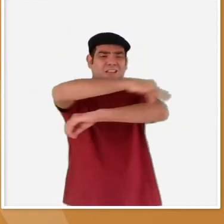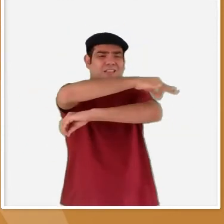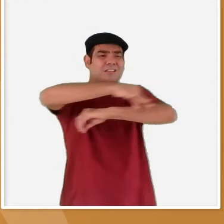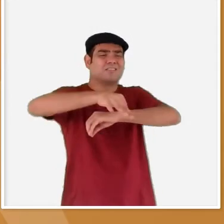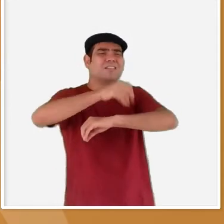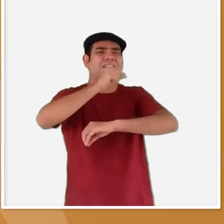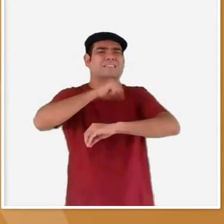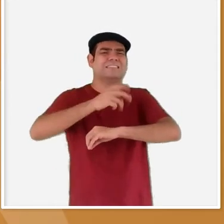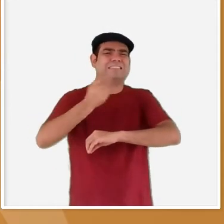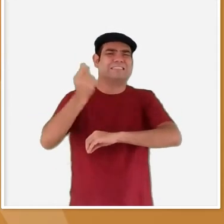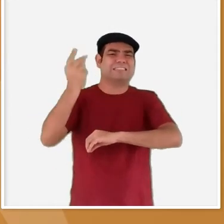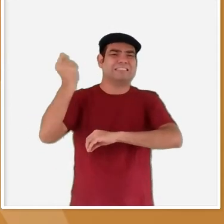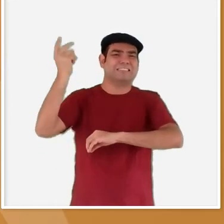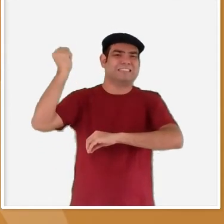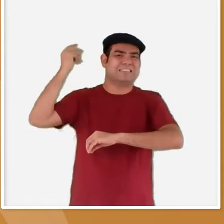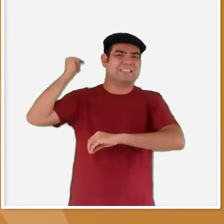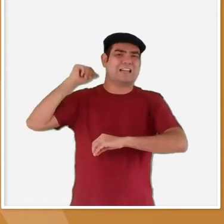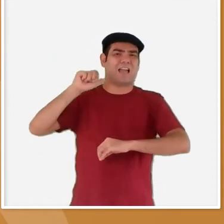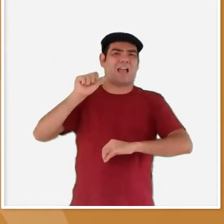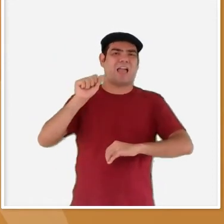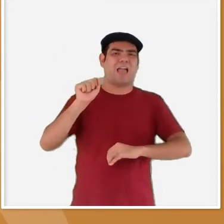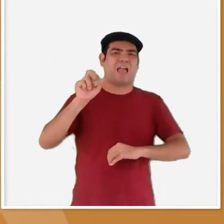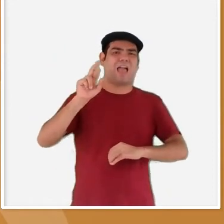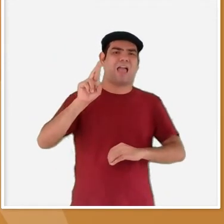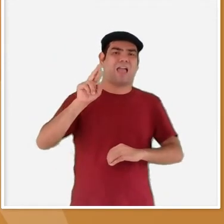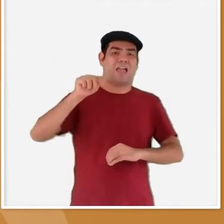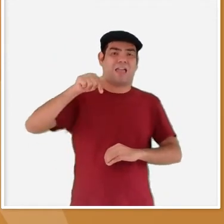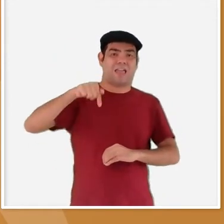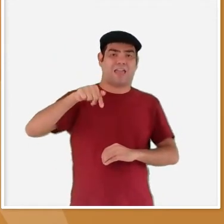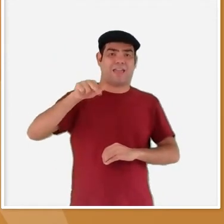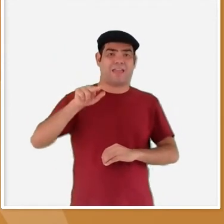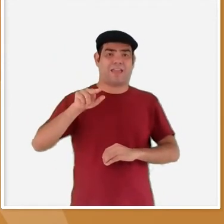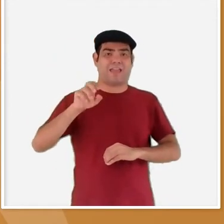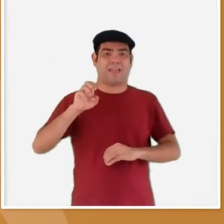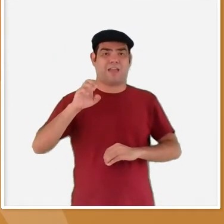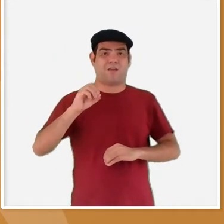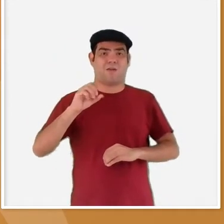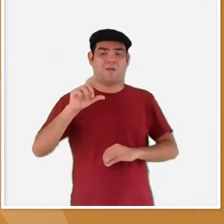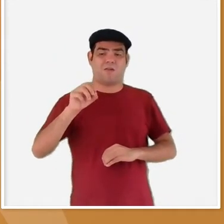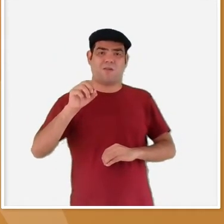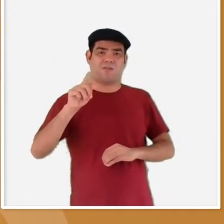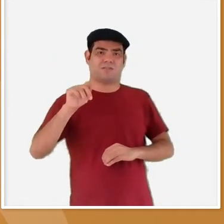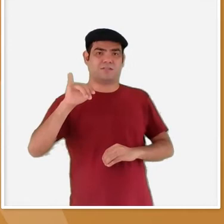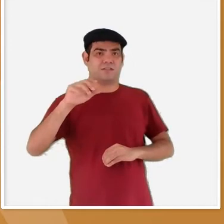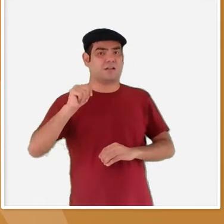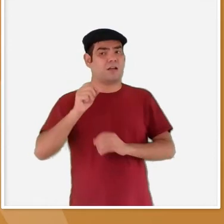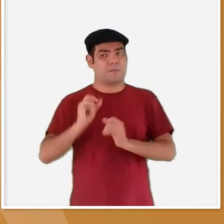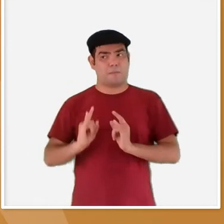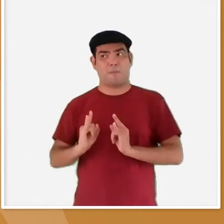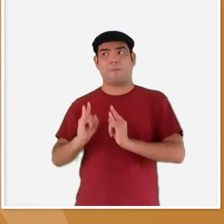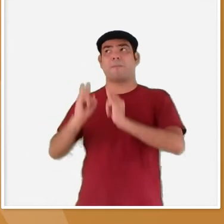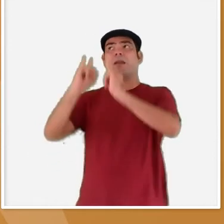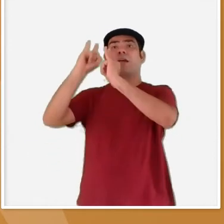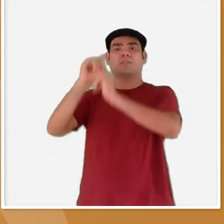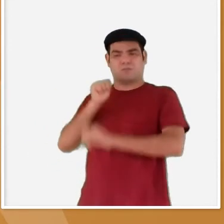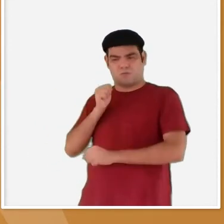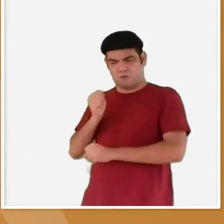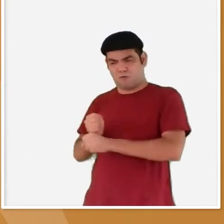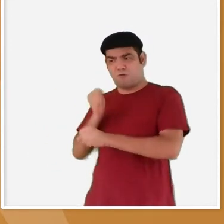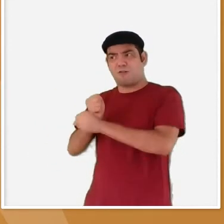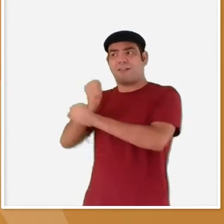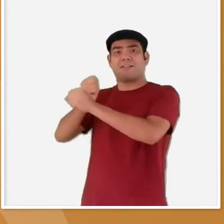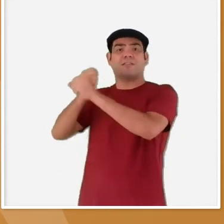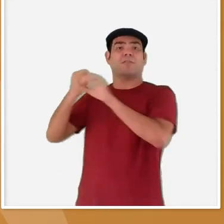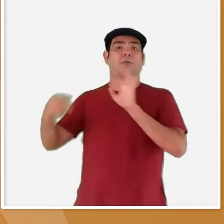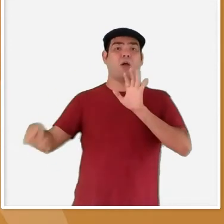com edificações, né? Prédios que foram construídos pelos indígenas. Nós estamos falando de culturas